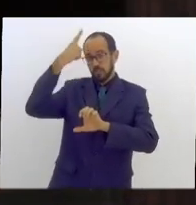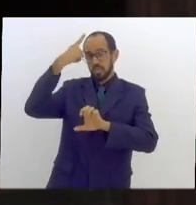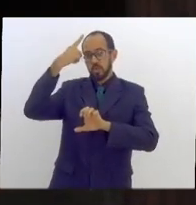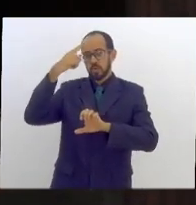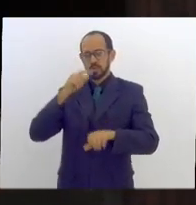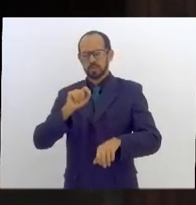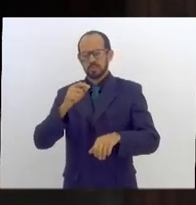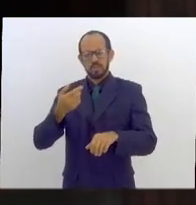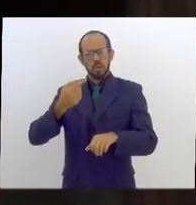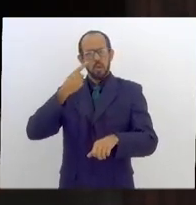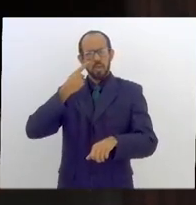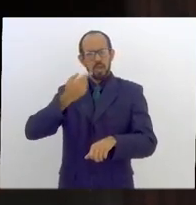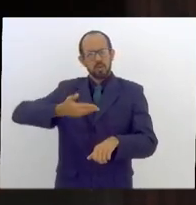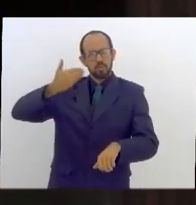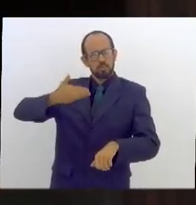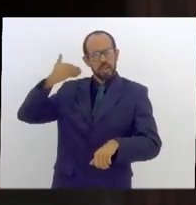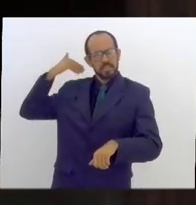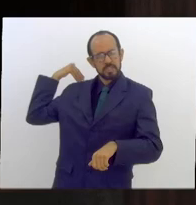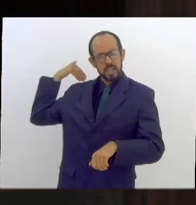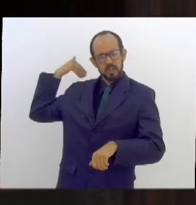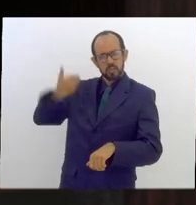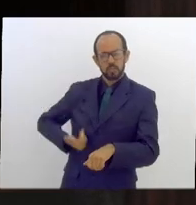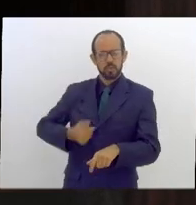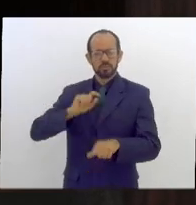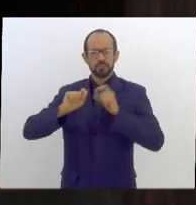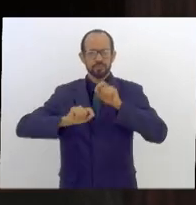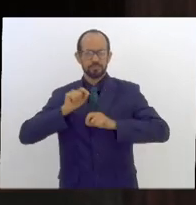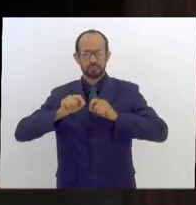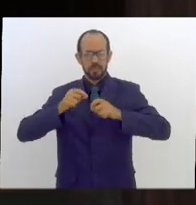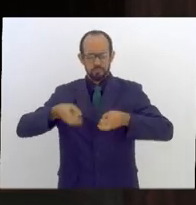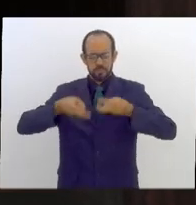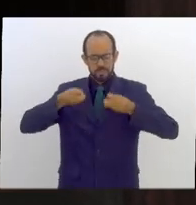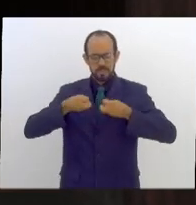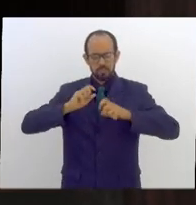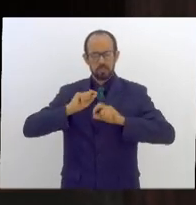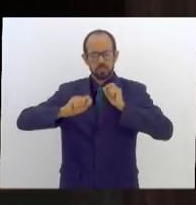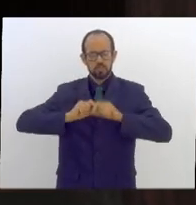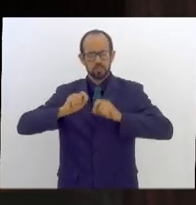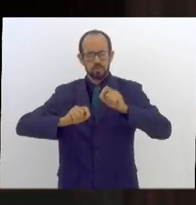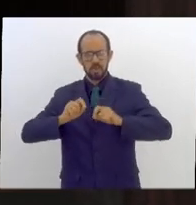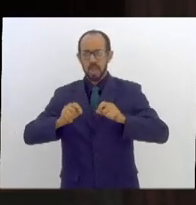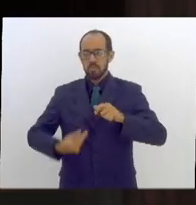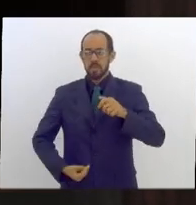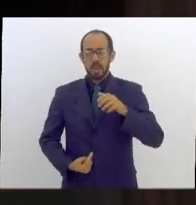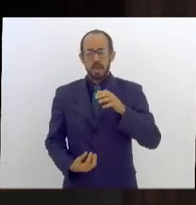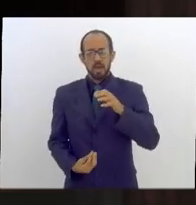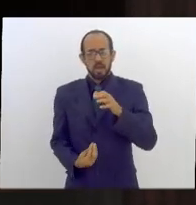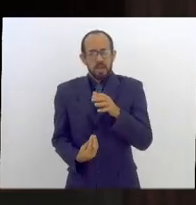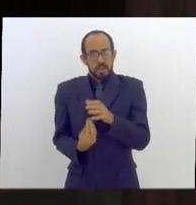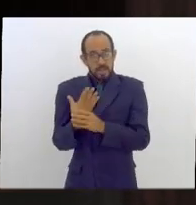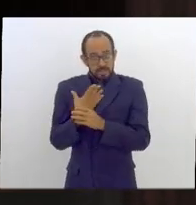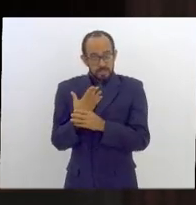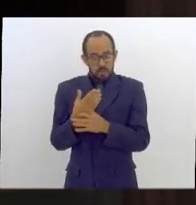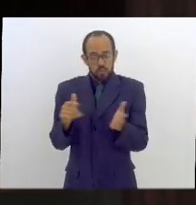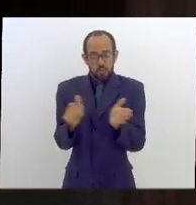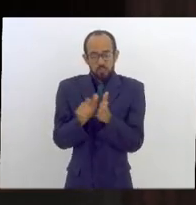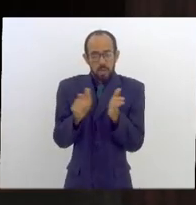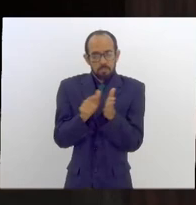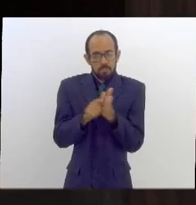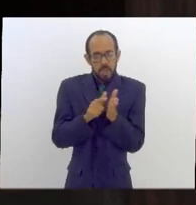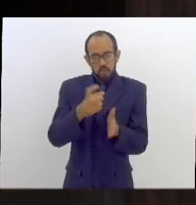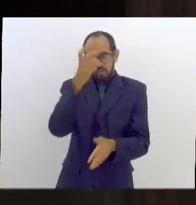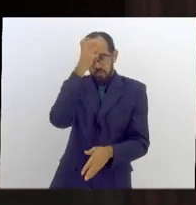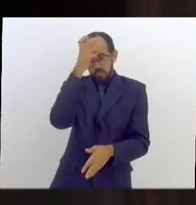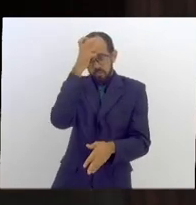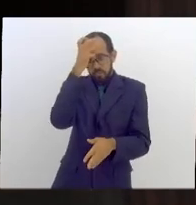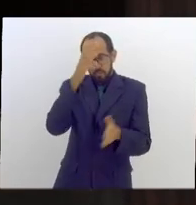perspectiva atual, Traupimissa pode ser facilmente comprovada pelas invenções do papiro dos egípcios, dos barcos dos